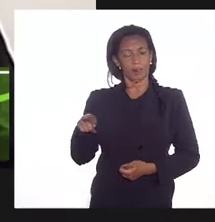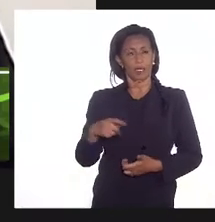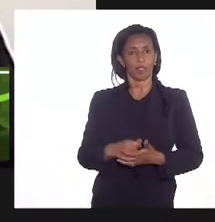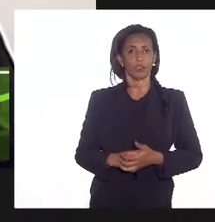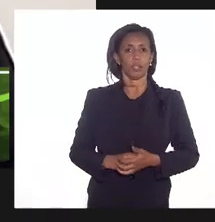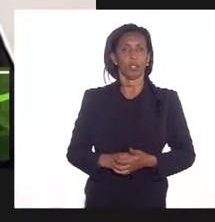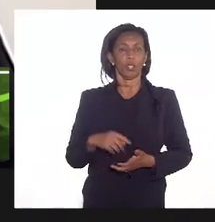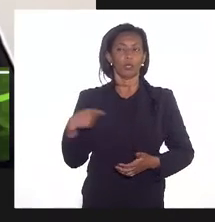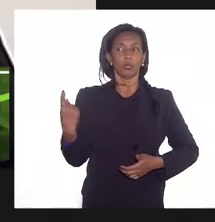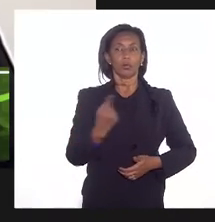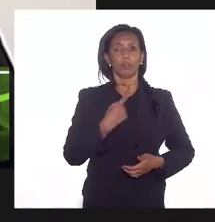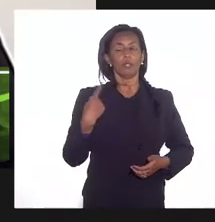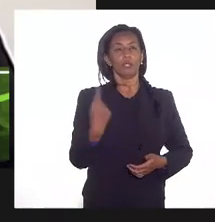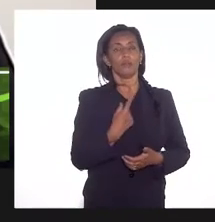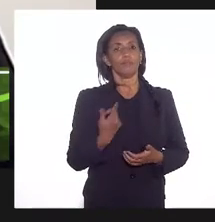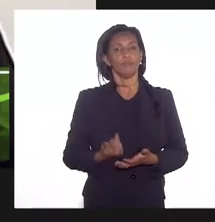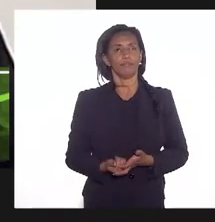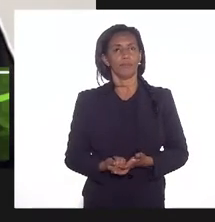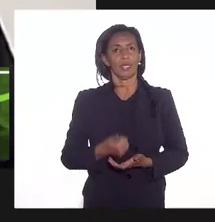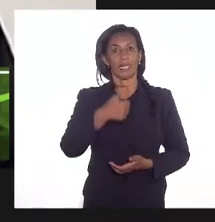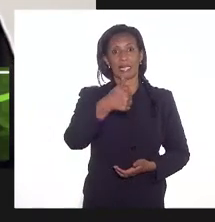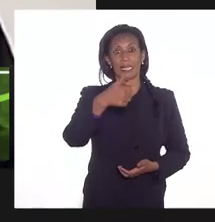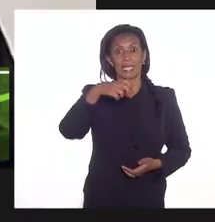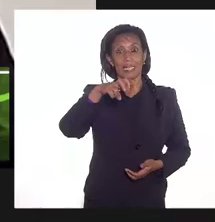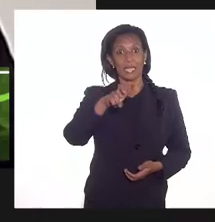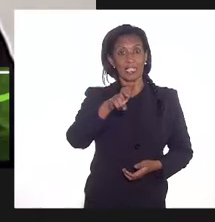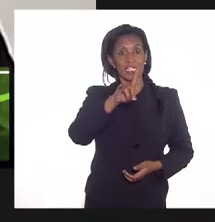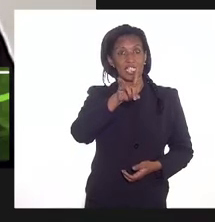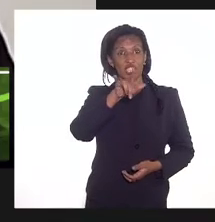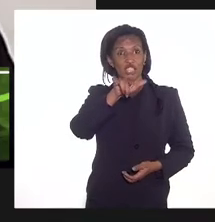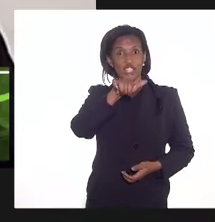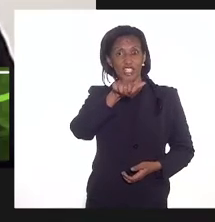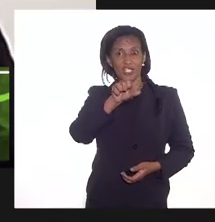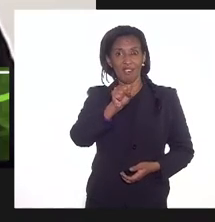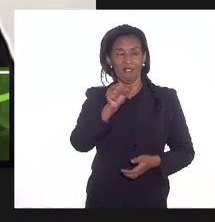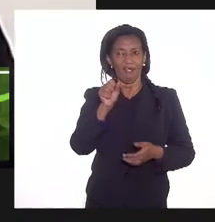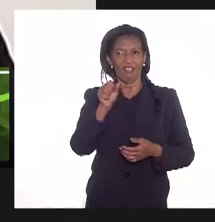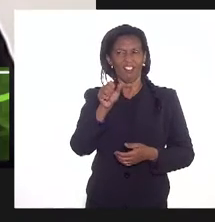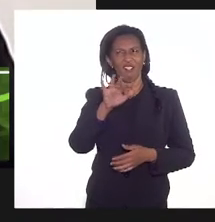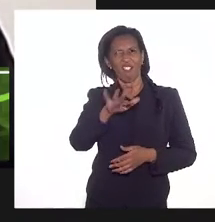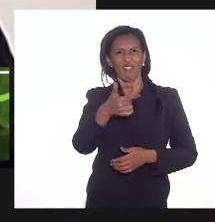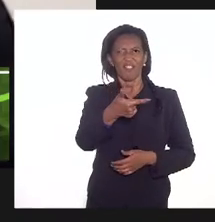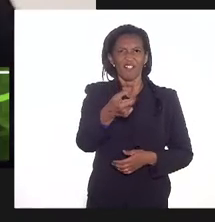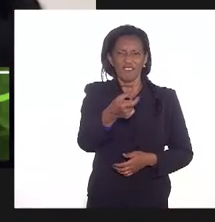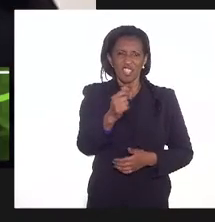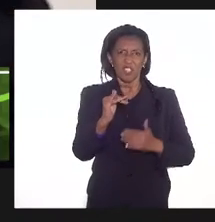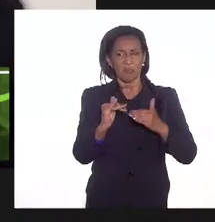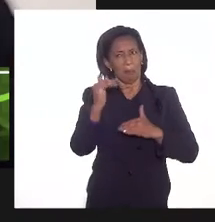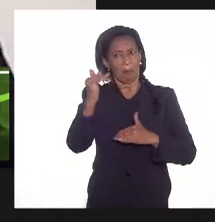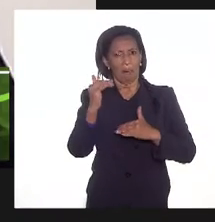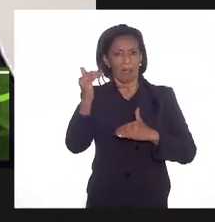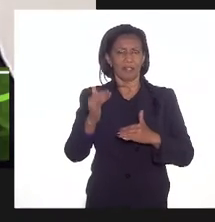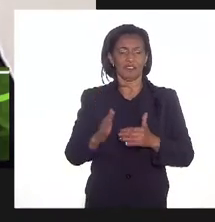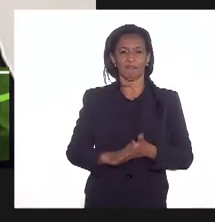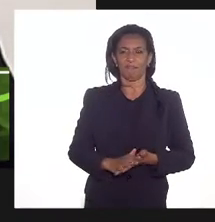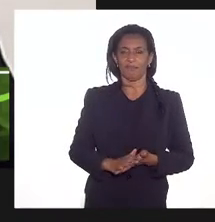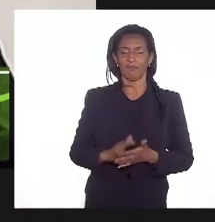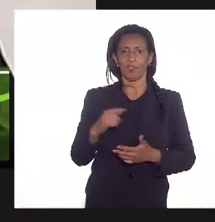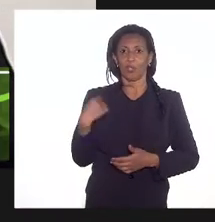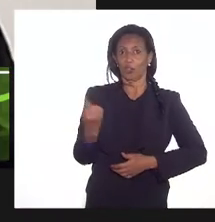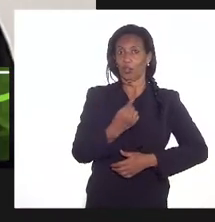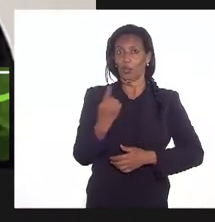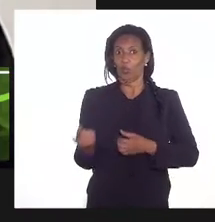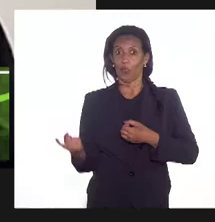nós em 15 dias 20 dias um pouco mais nós